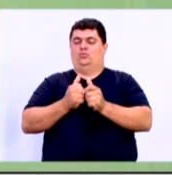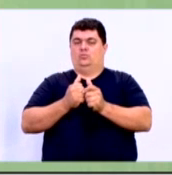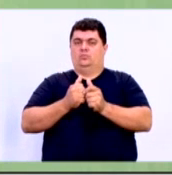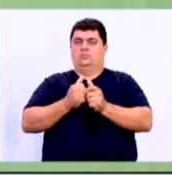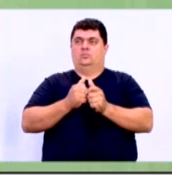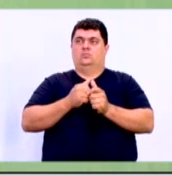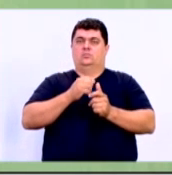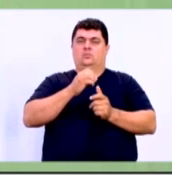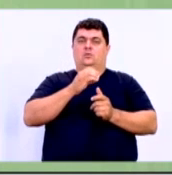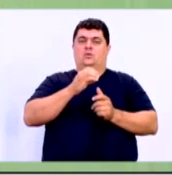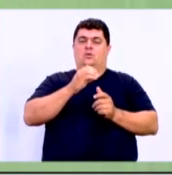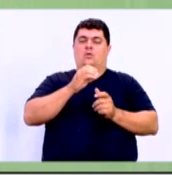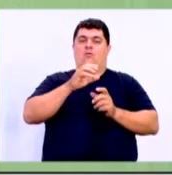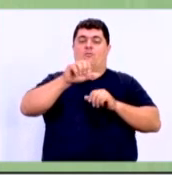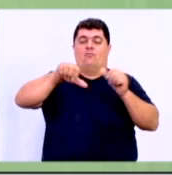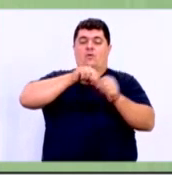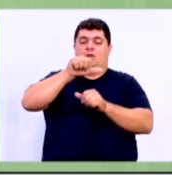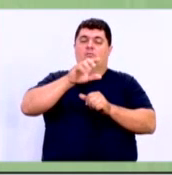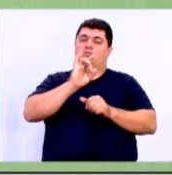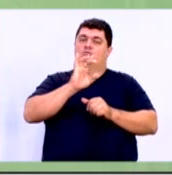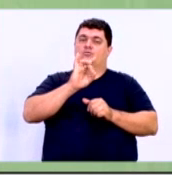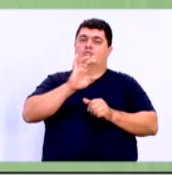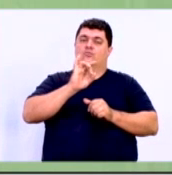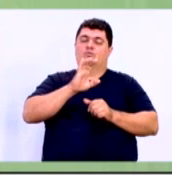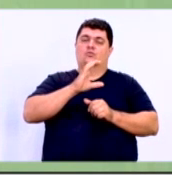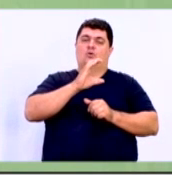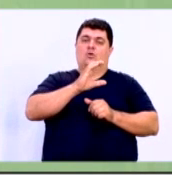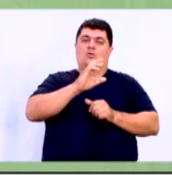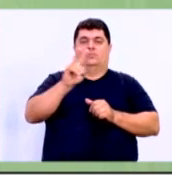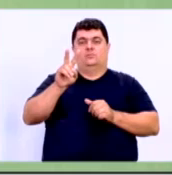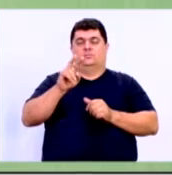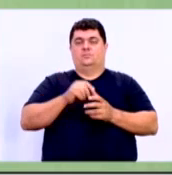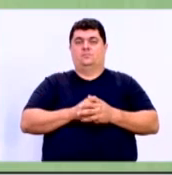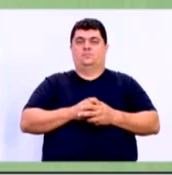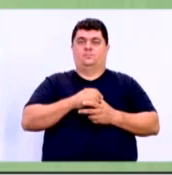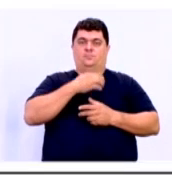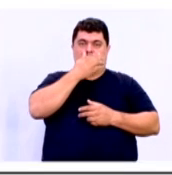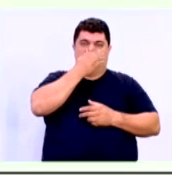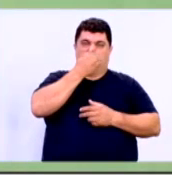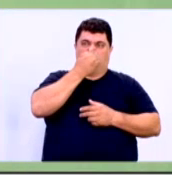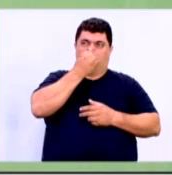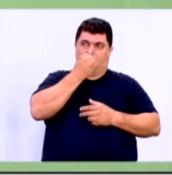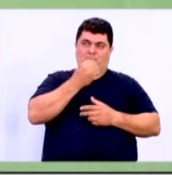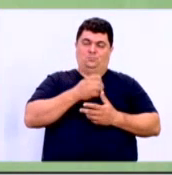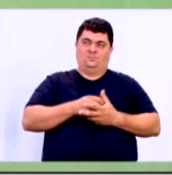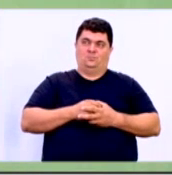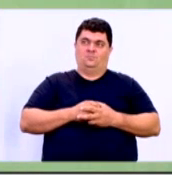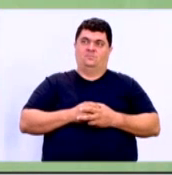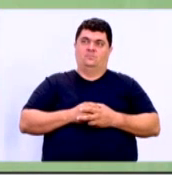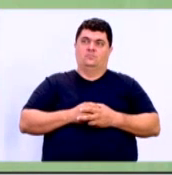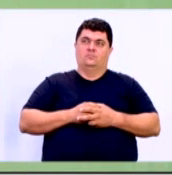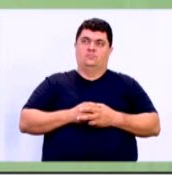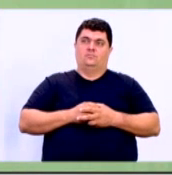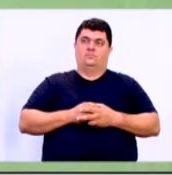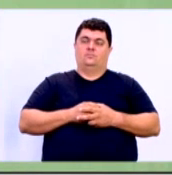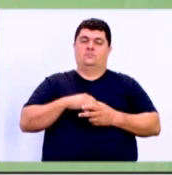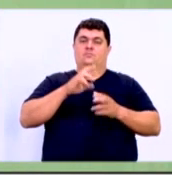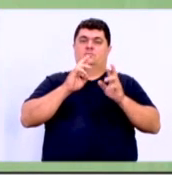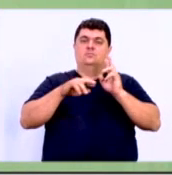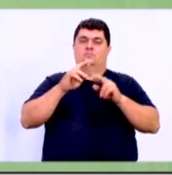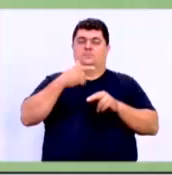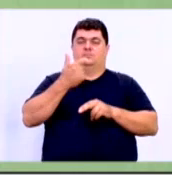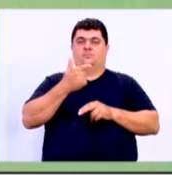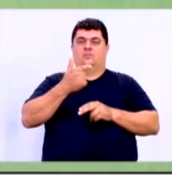custos. No custeio variável, só os custos variáveis. Vamos lá? Resposta da